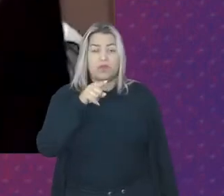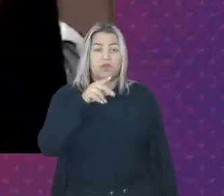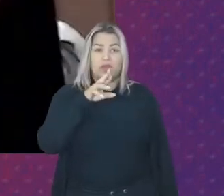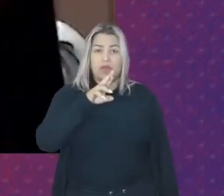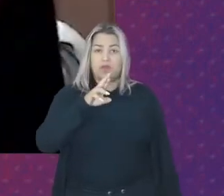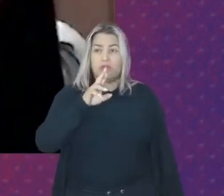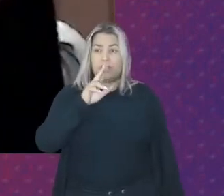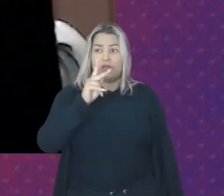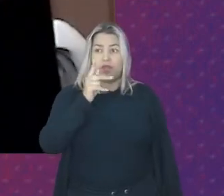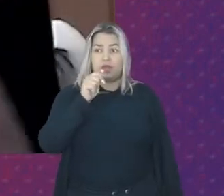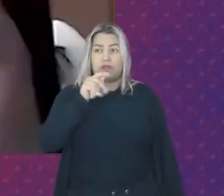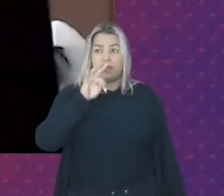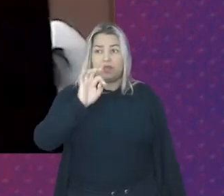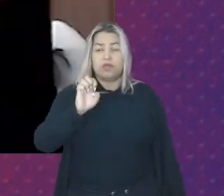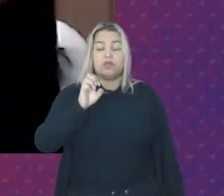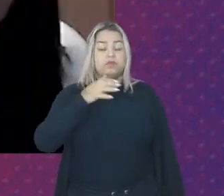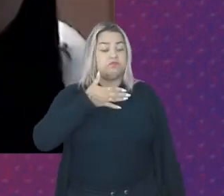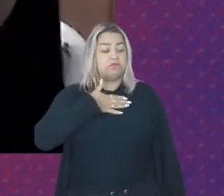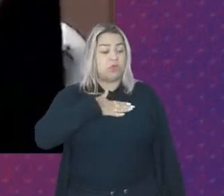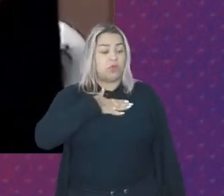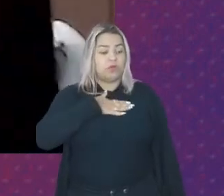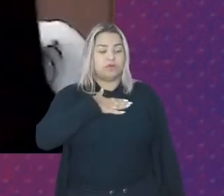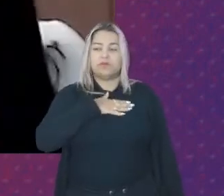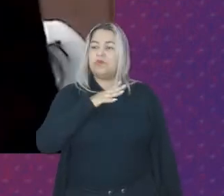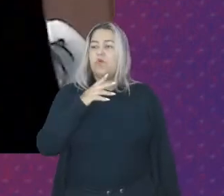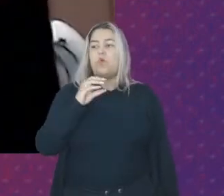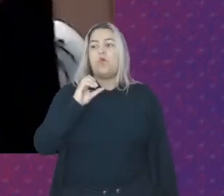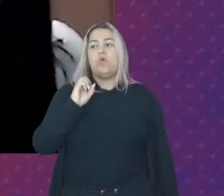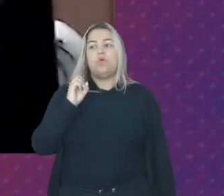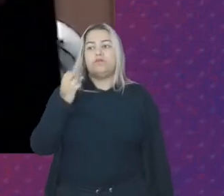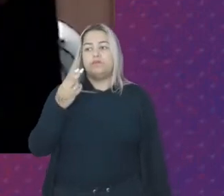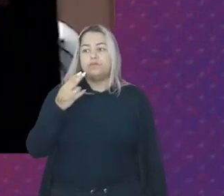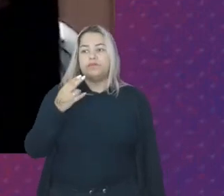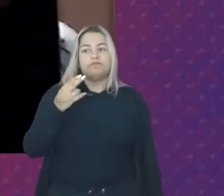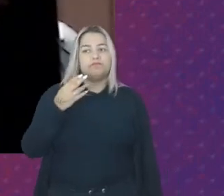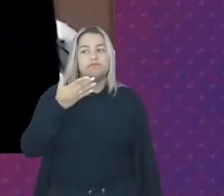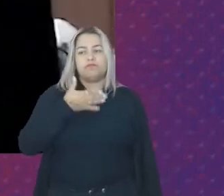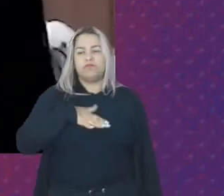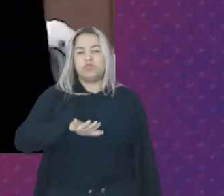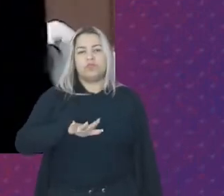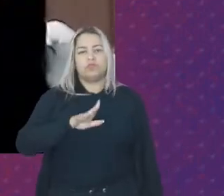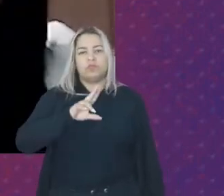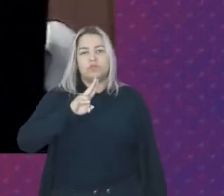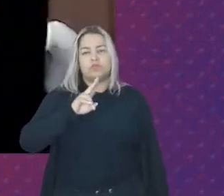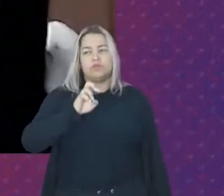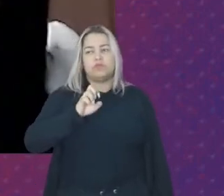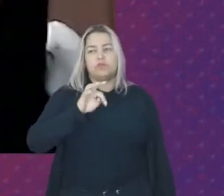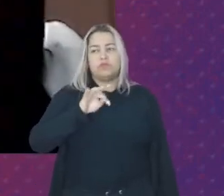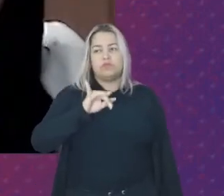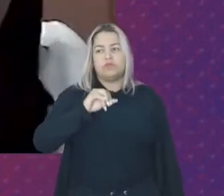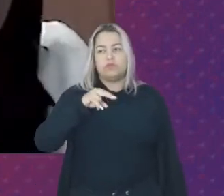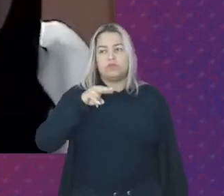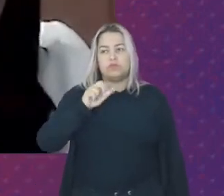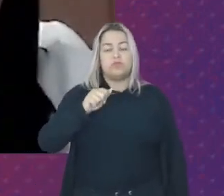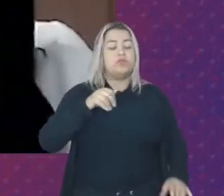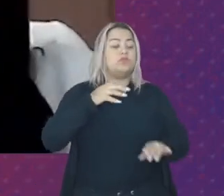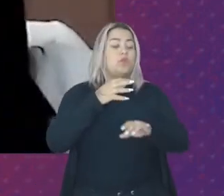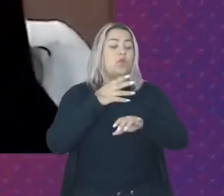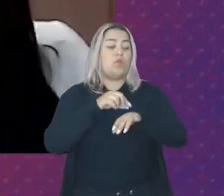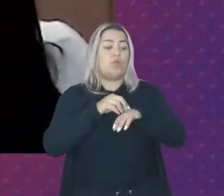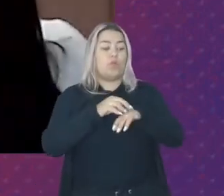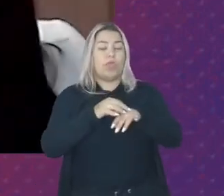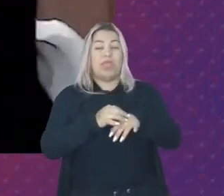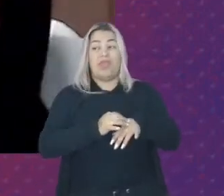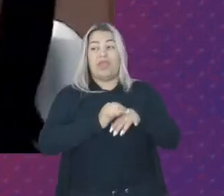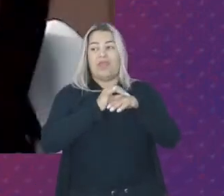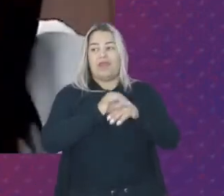achar muito legal o que você está fazendo. Agora, tem gente que é vegetariana e não acha legal quem come carne animal. Aquelas